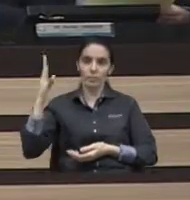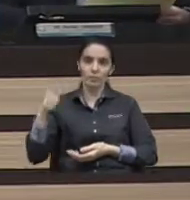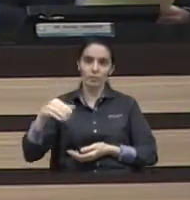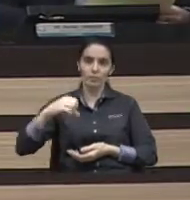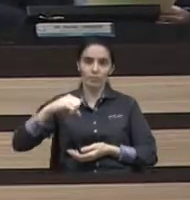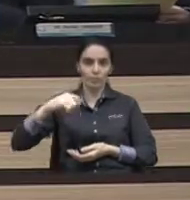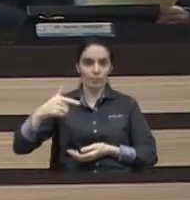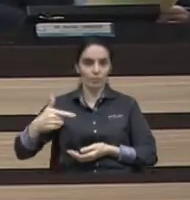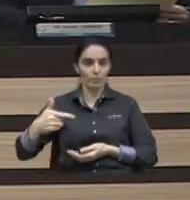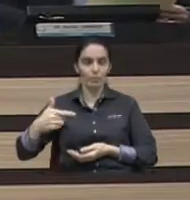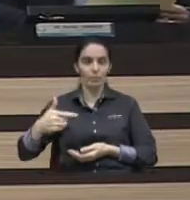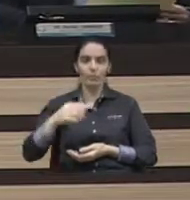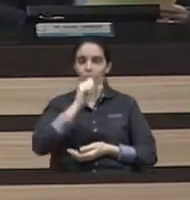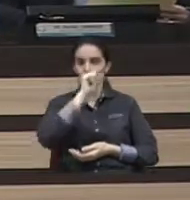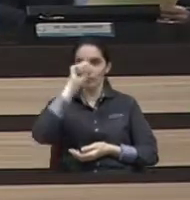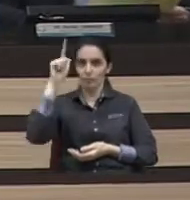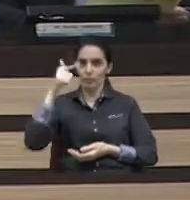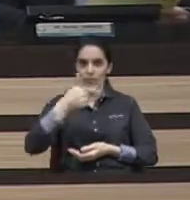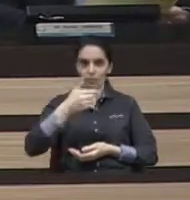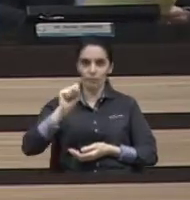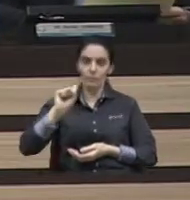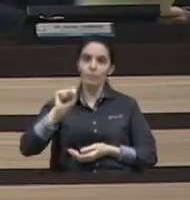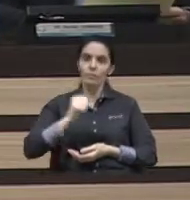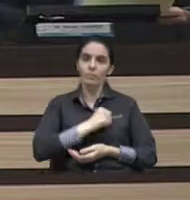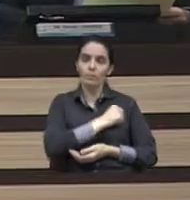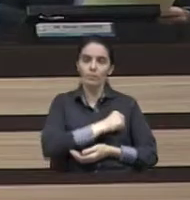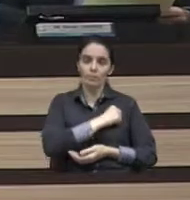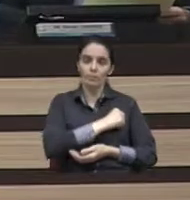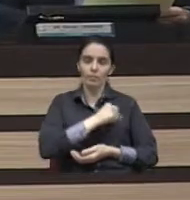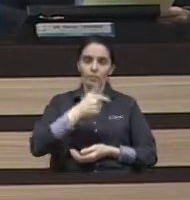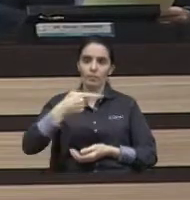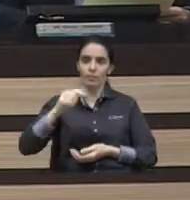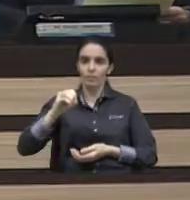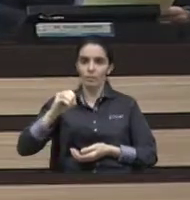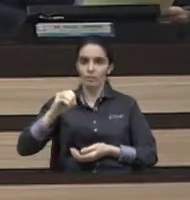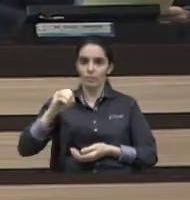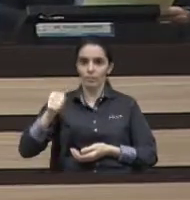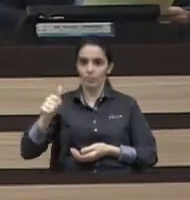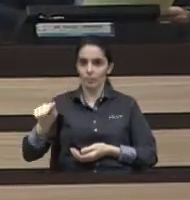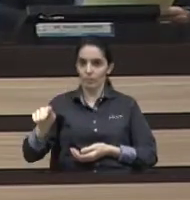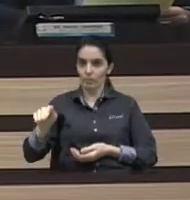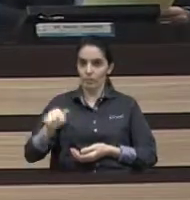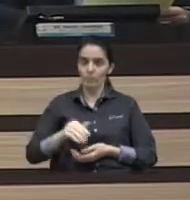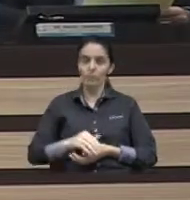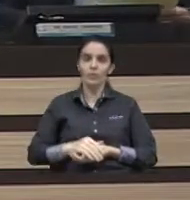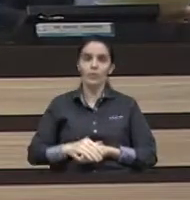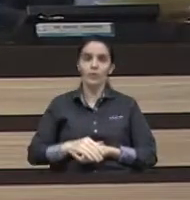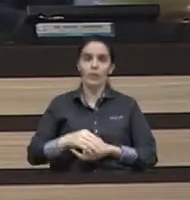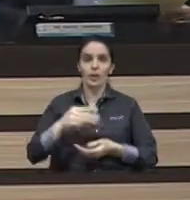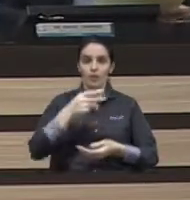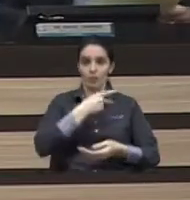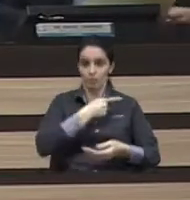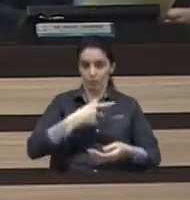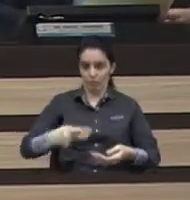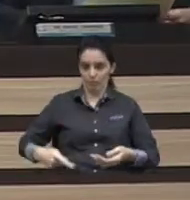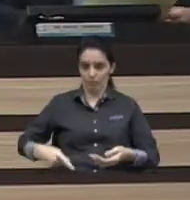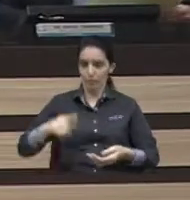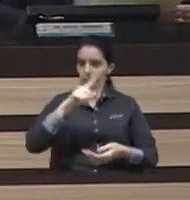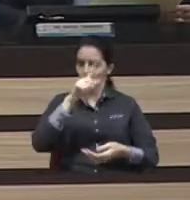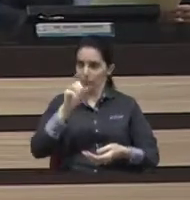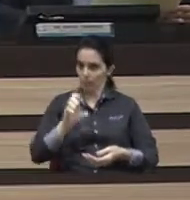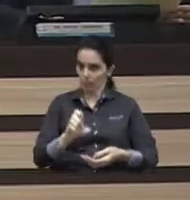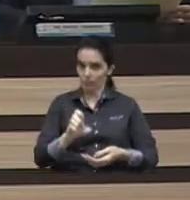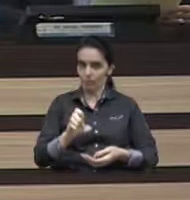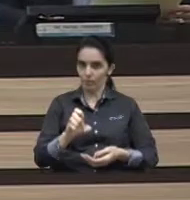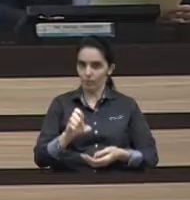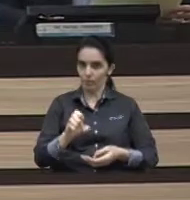44/92, Limeira, 28 de agosto de 2017. A sua excelência, o senhor presidente José Roberto Bernardo,